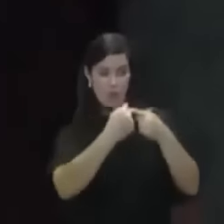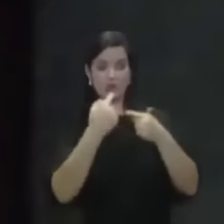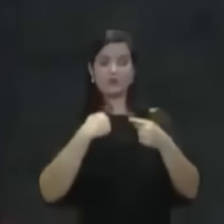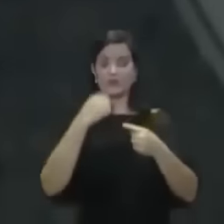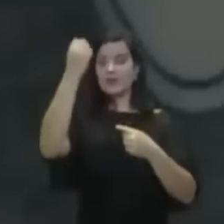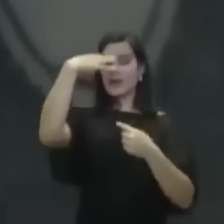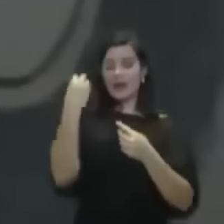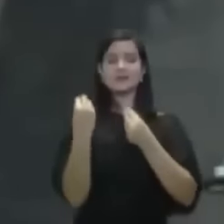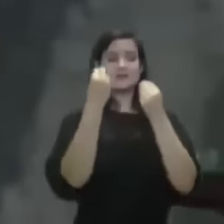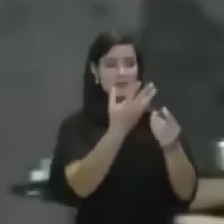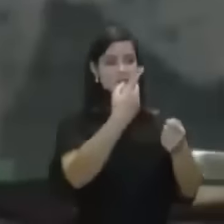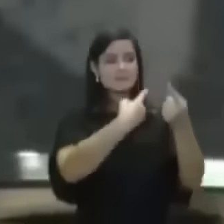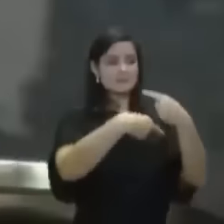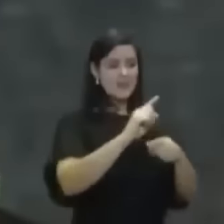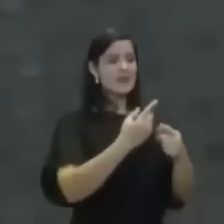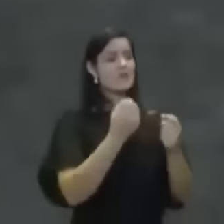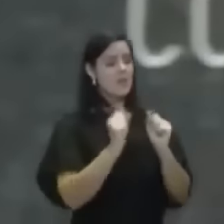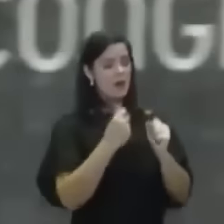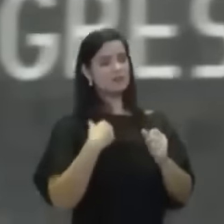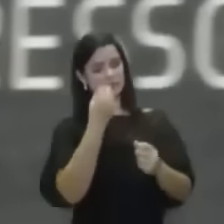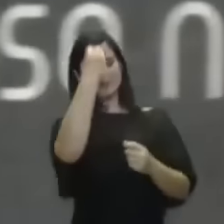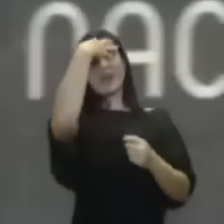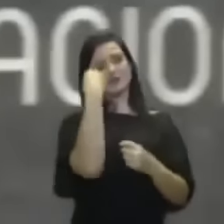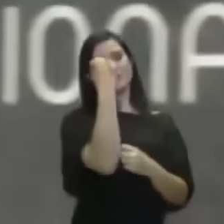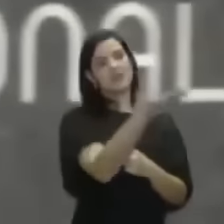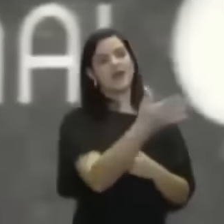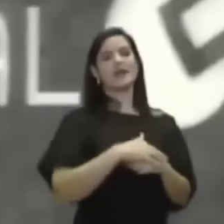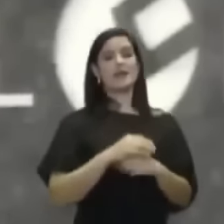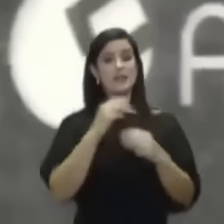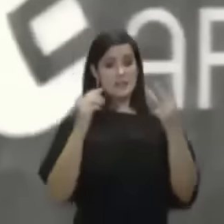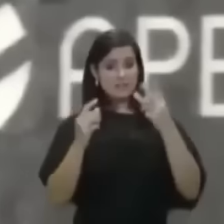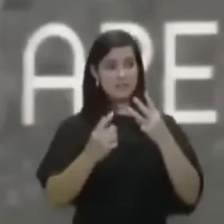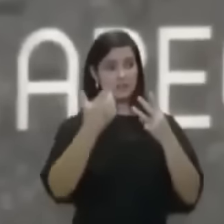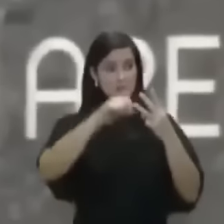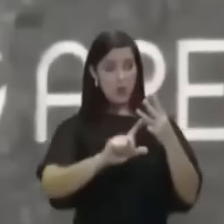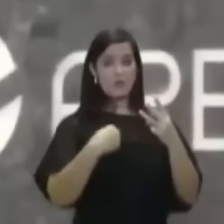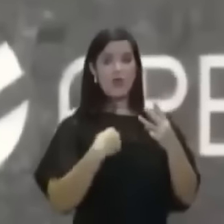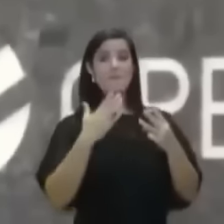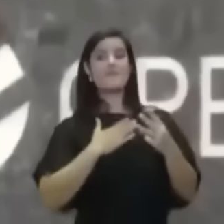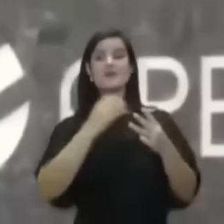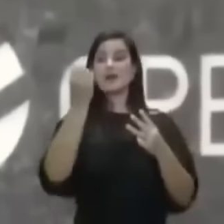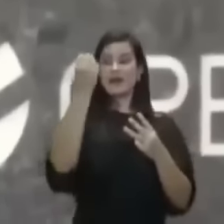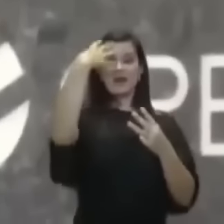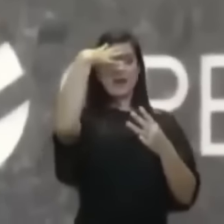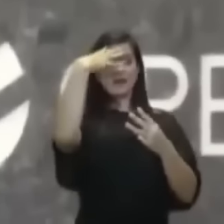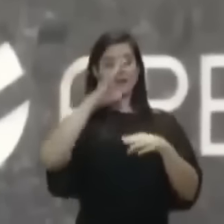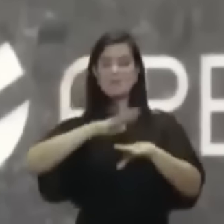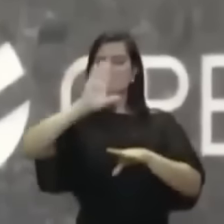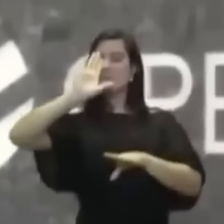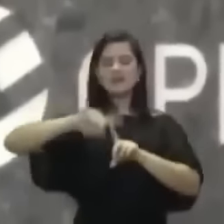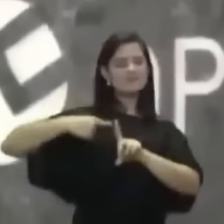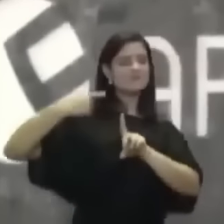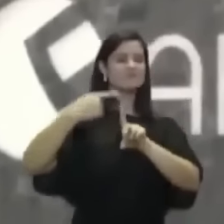restaurar você. Você negou a terceira vez, Pedro? Tem graça para restaurar você. Ô Pedro, a minha graça é maior do que o seu pecado,